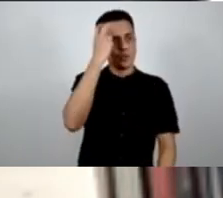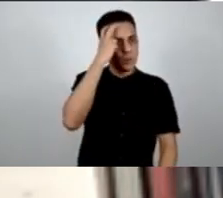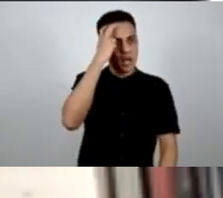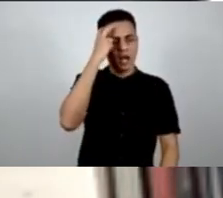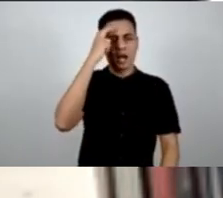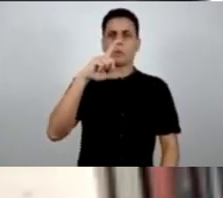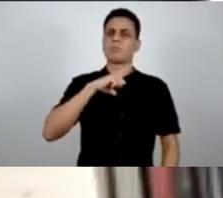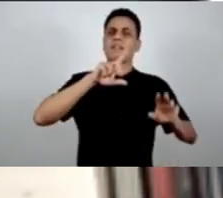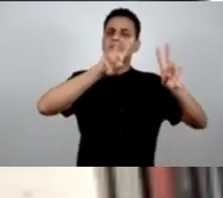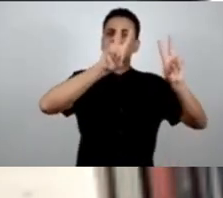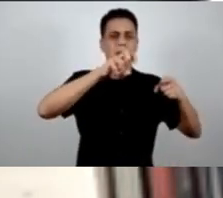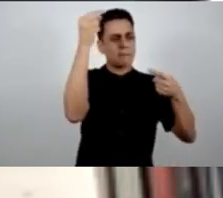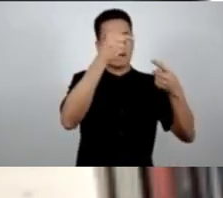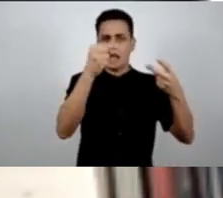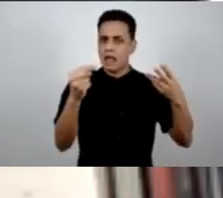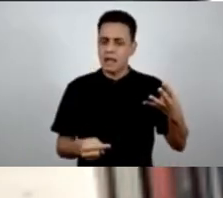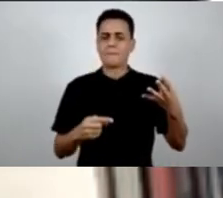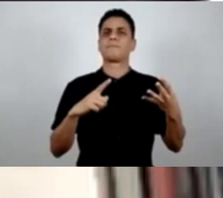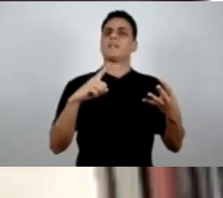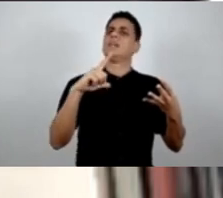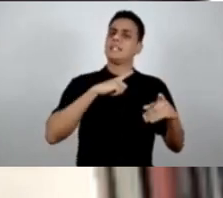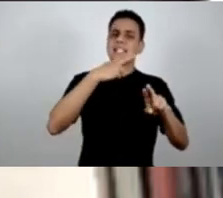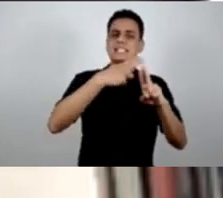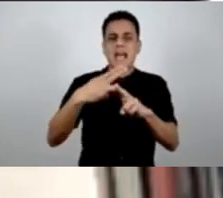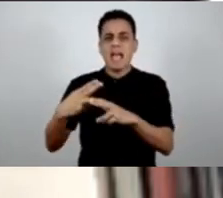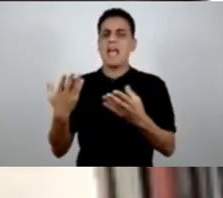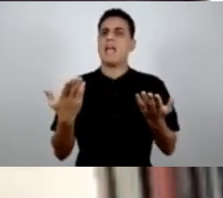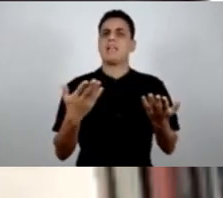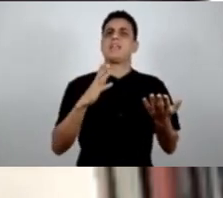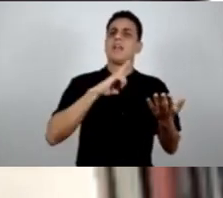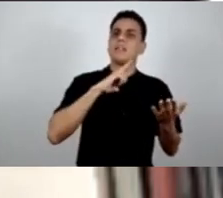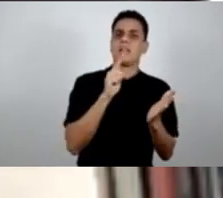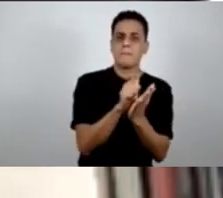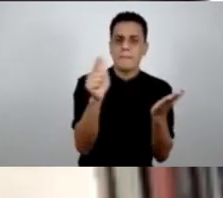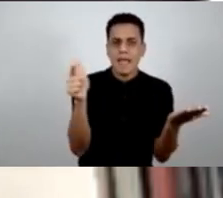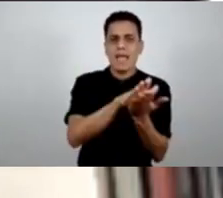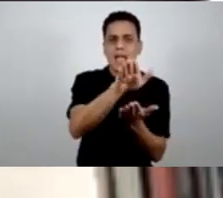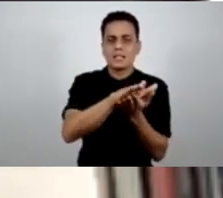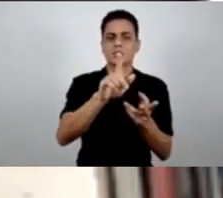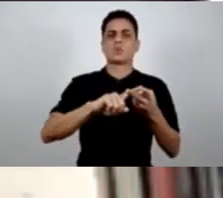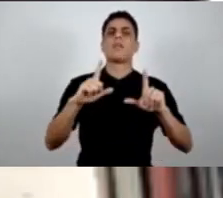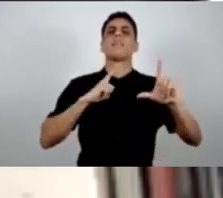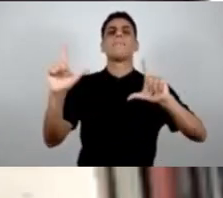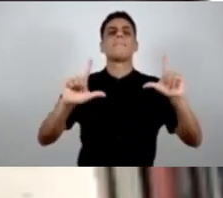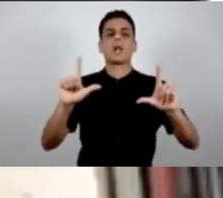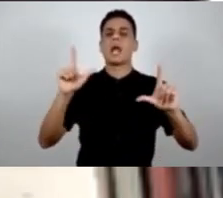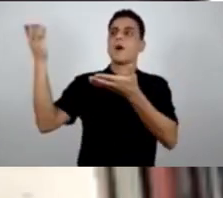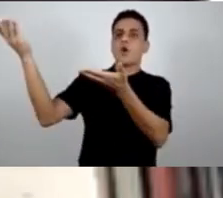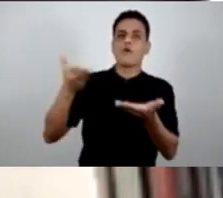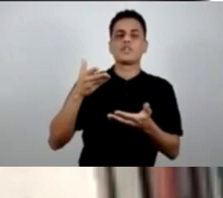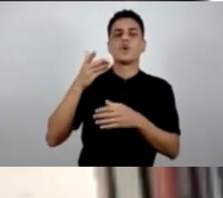sobre diversos aspectos. E teve séries publicadas, impressos, teve programas para trazer jornalistas